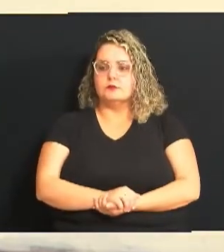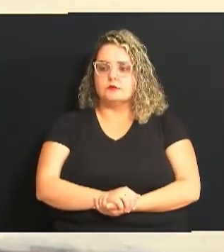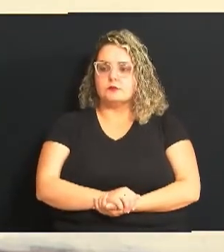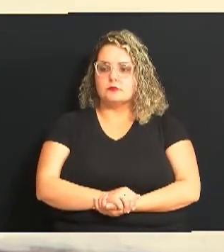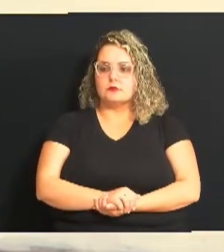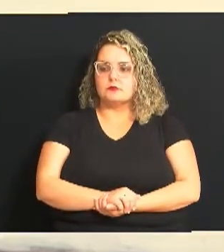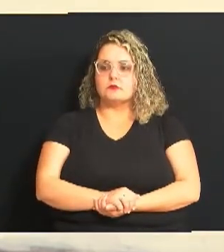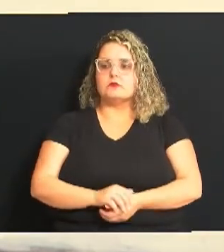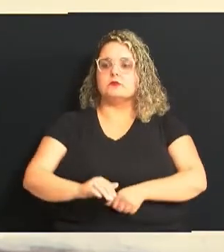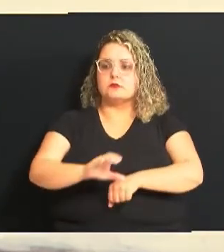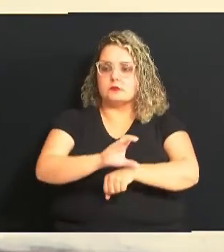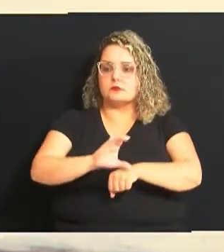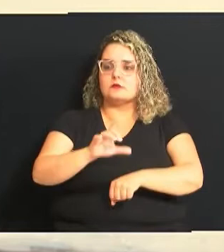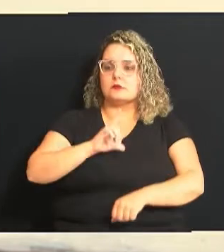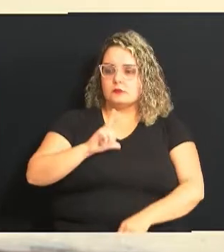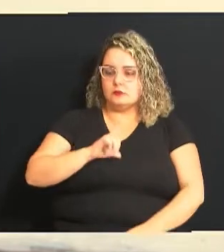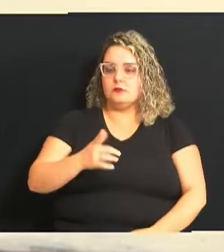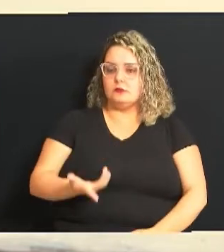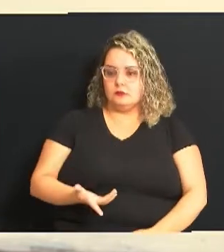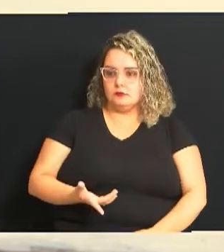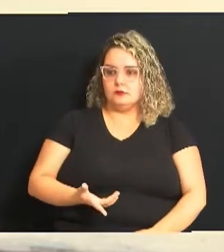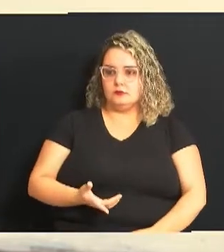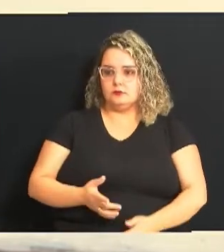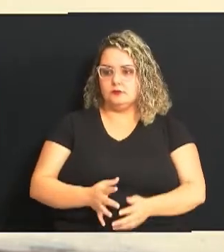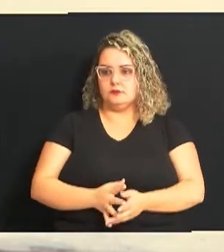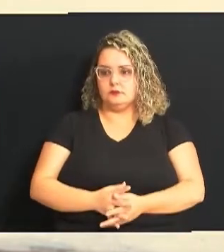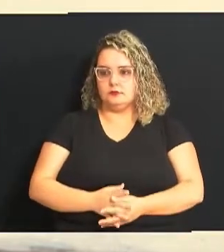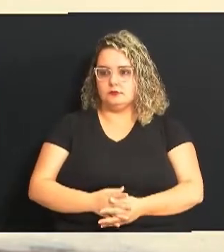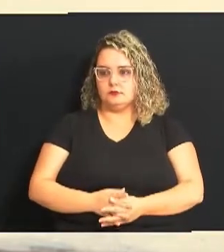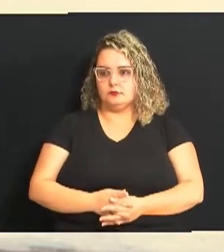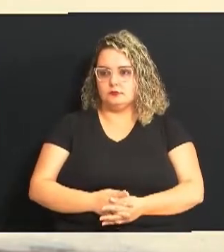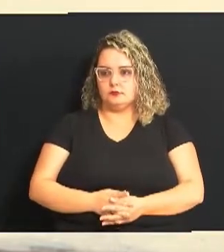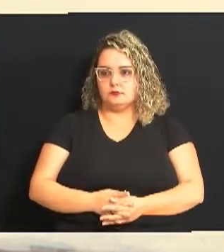Constituição Federal, que é uma